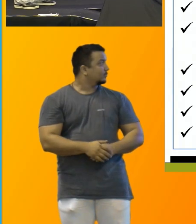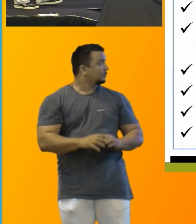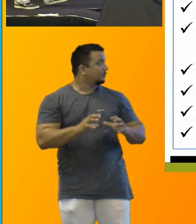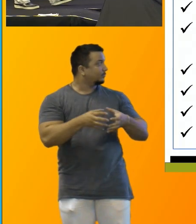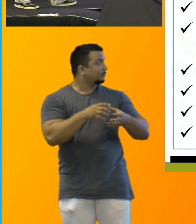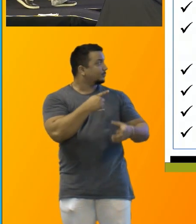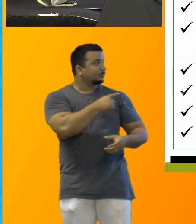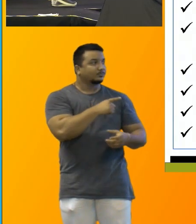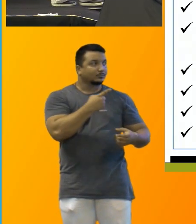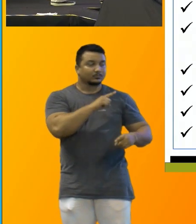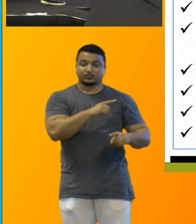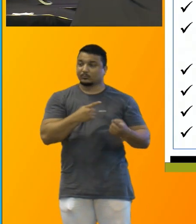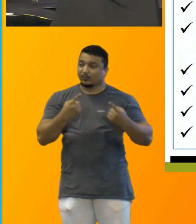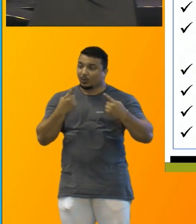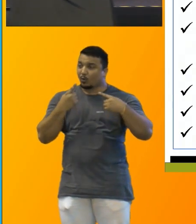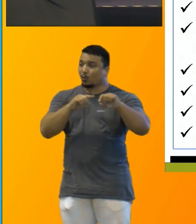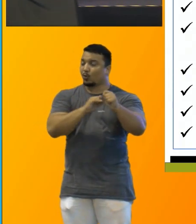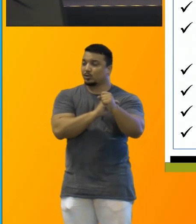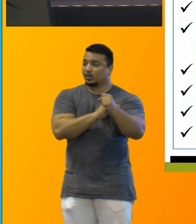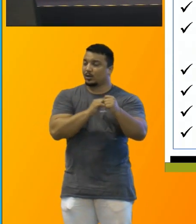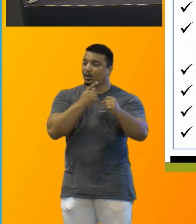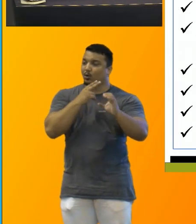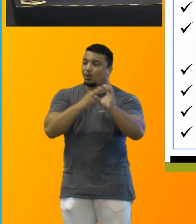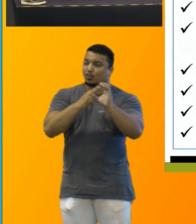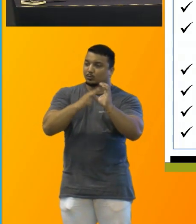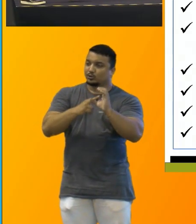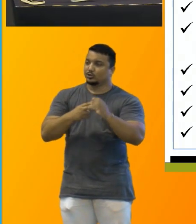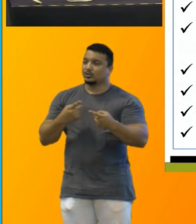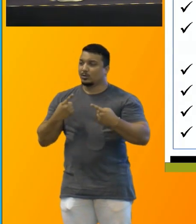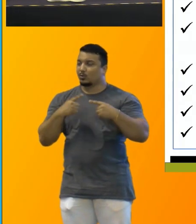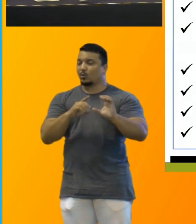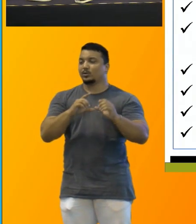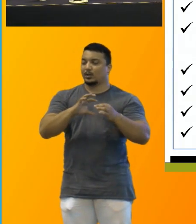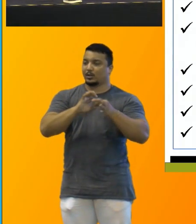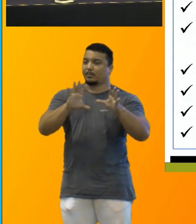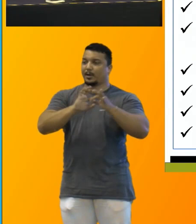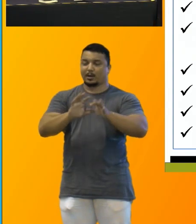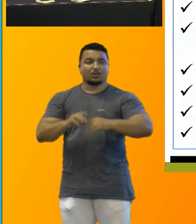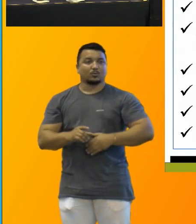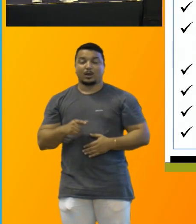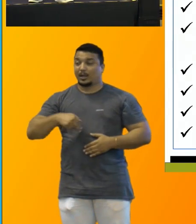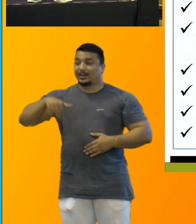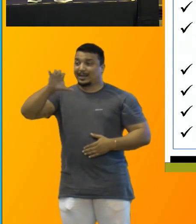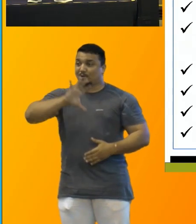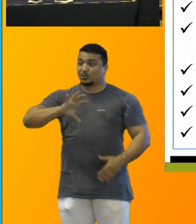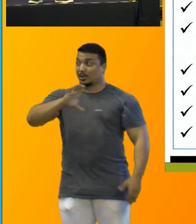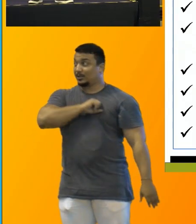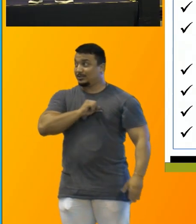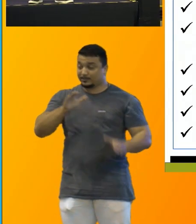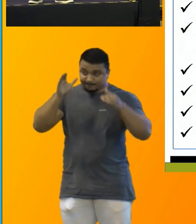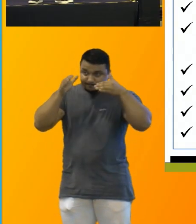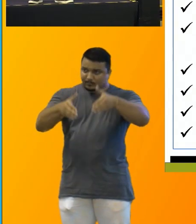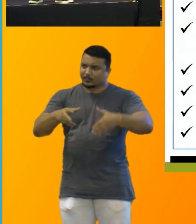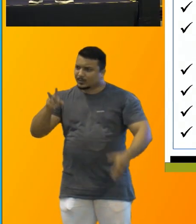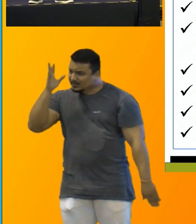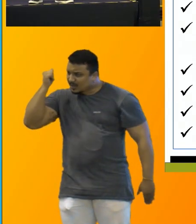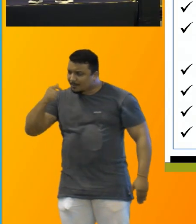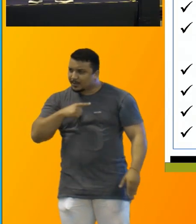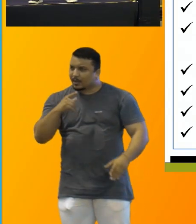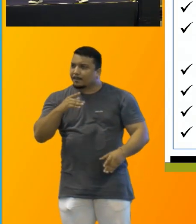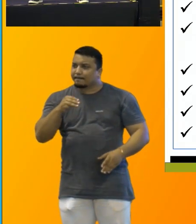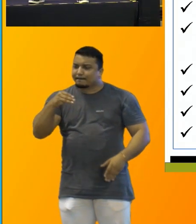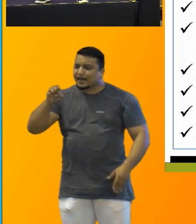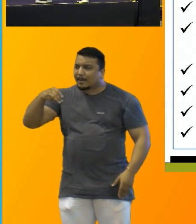eram anticomunistas, antiliberais, ultranacionalistas. E sabe aquela história do meme da internet que diz